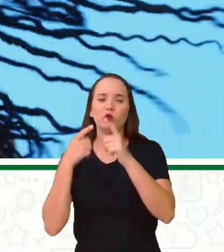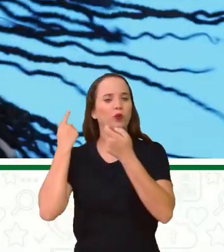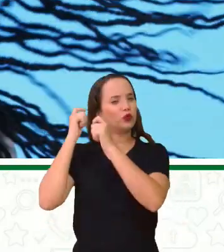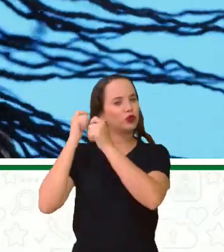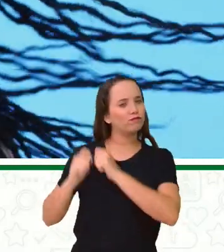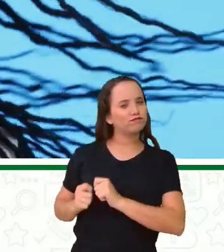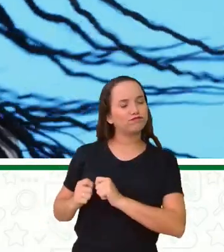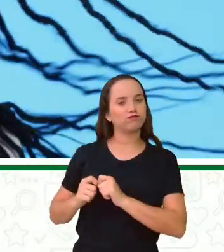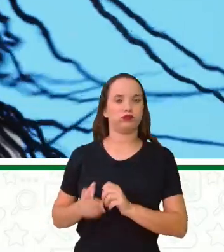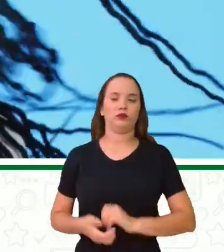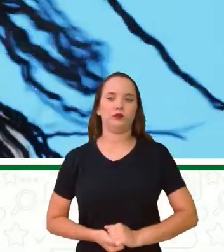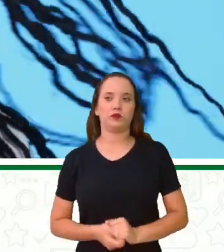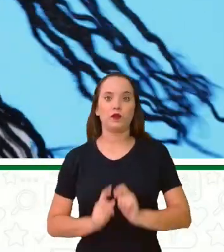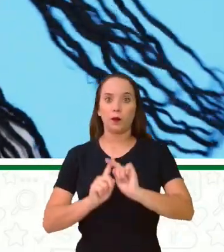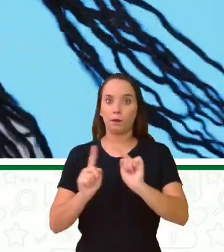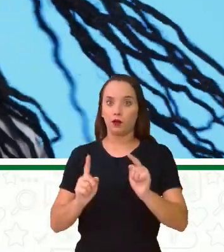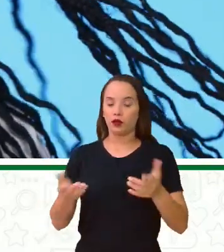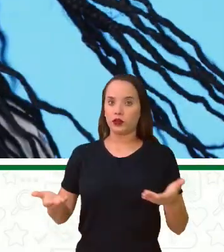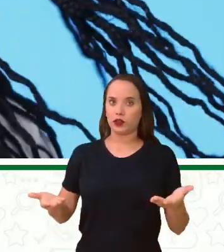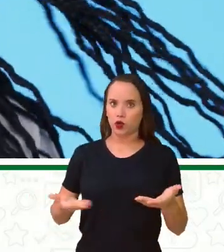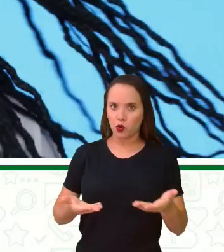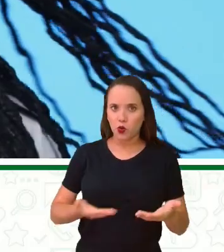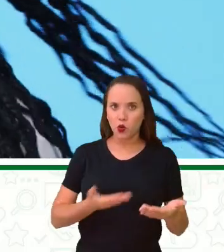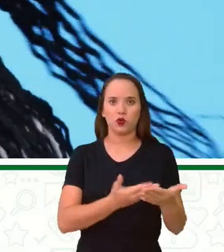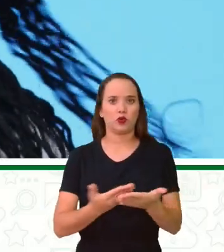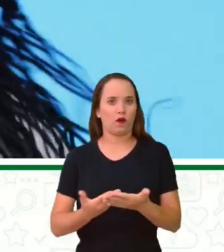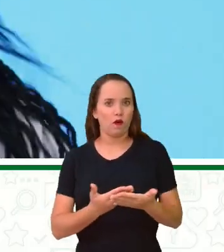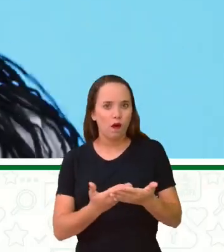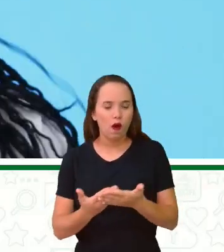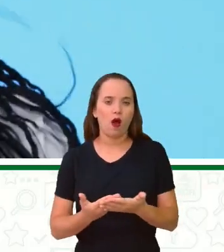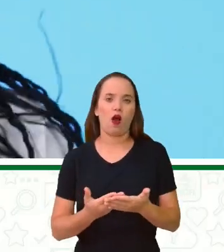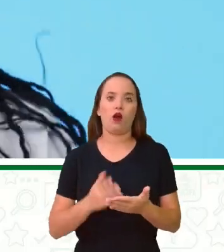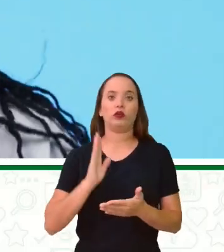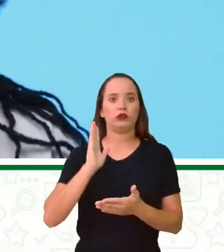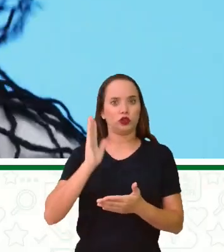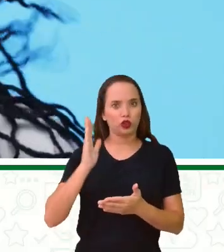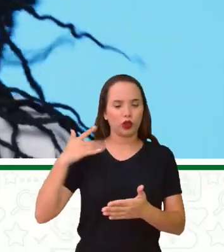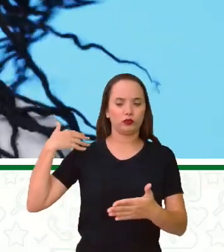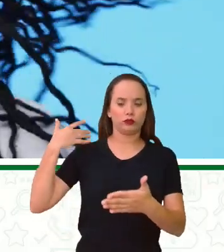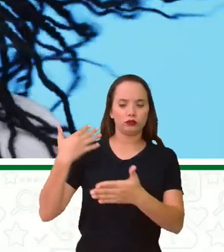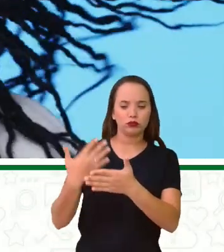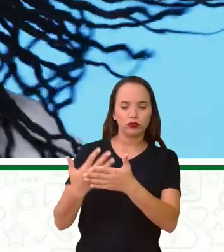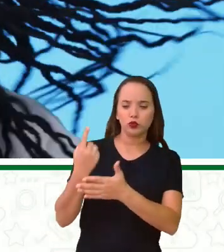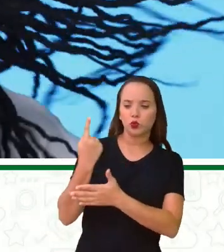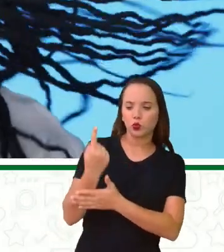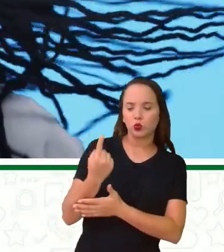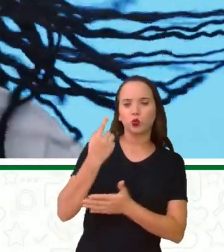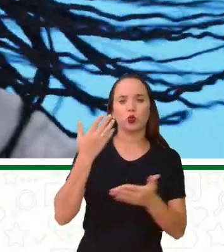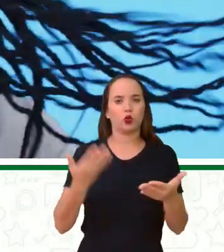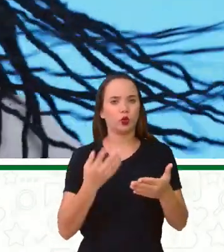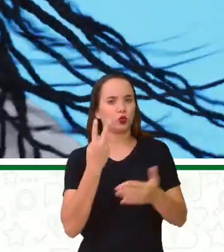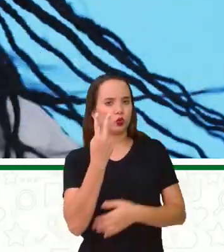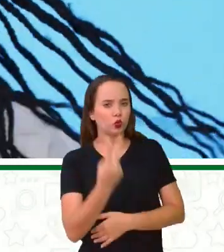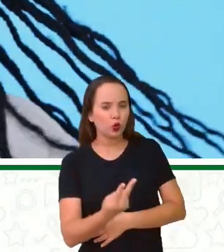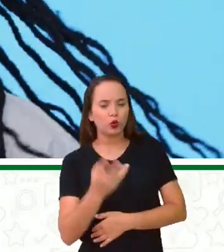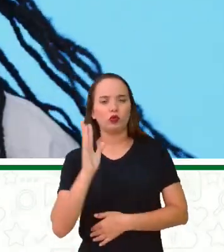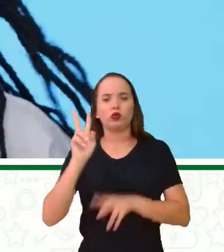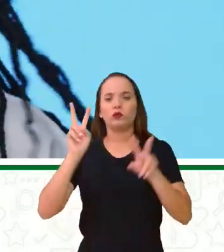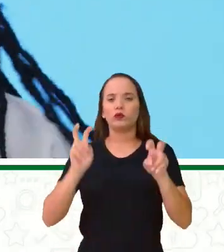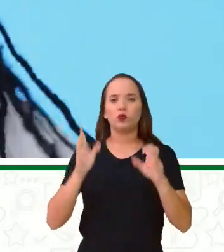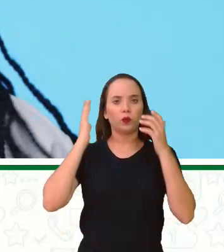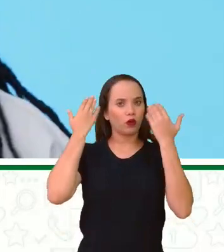especificamente neste momento, nessas aulas, desde lá do módulo 1, de cabelos e